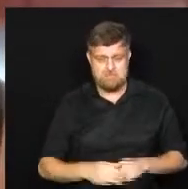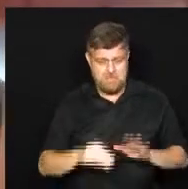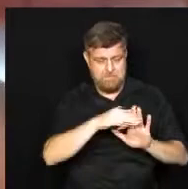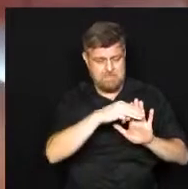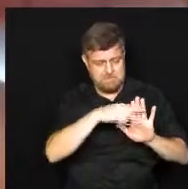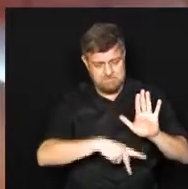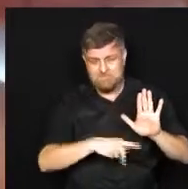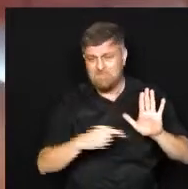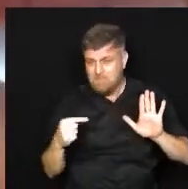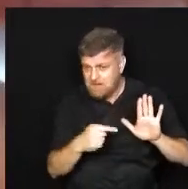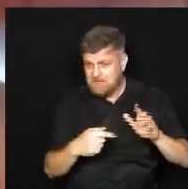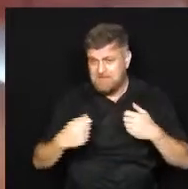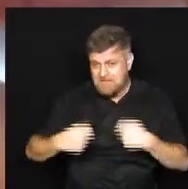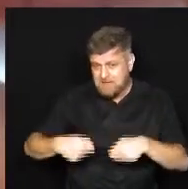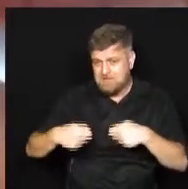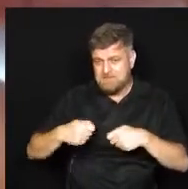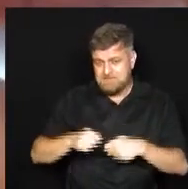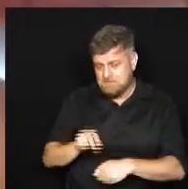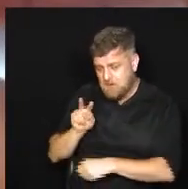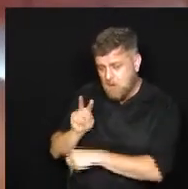necessárias para